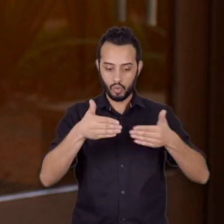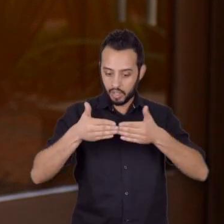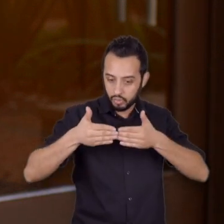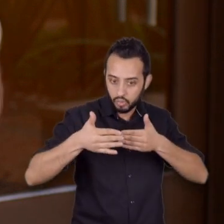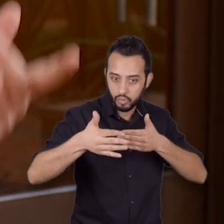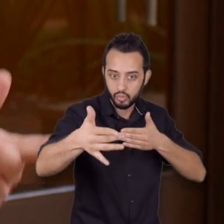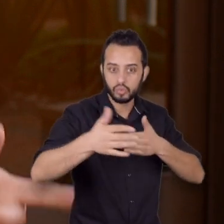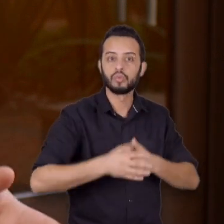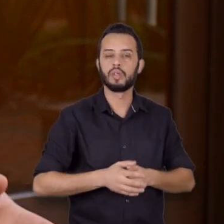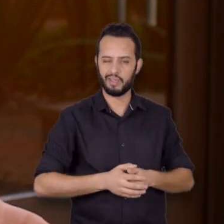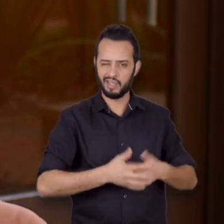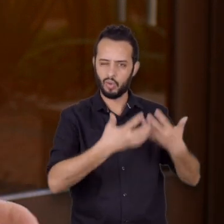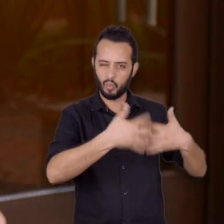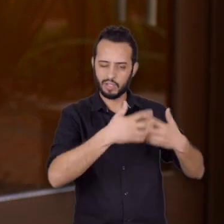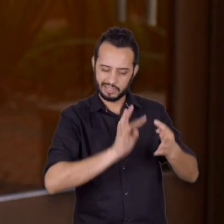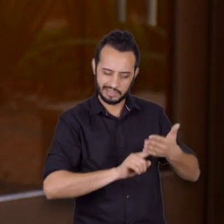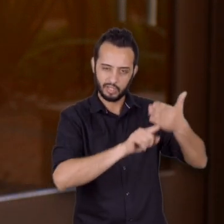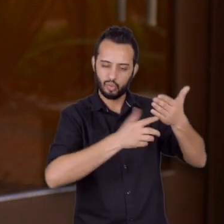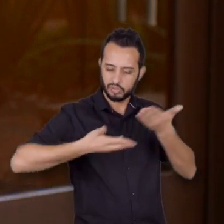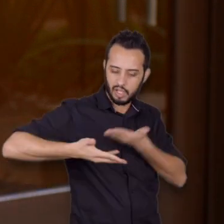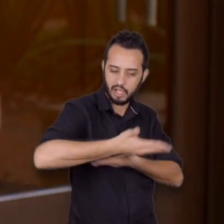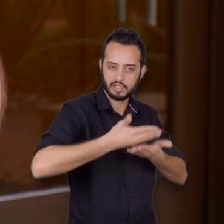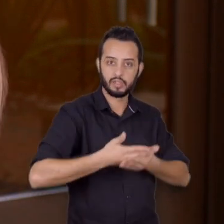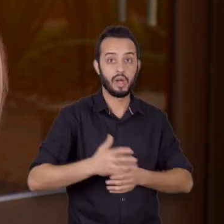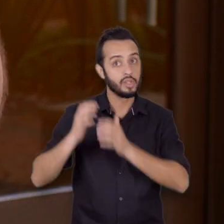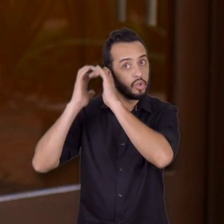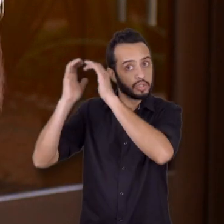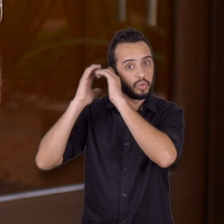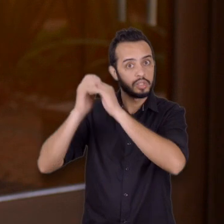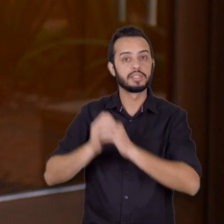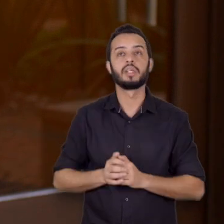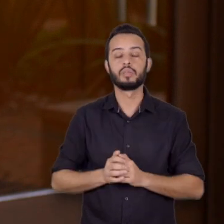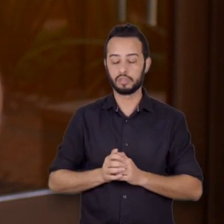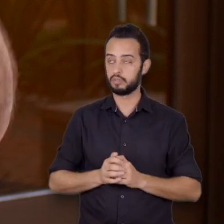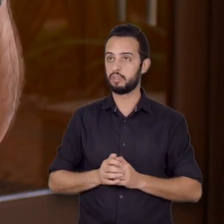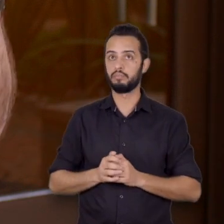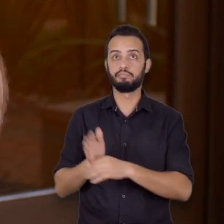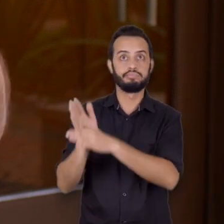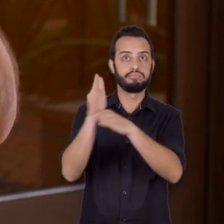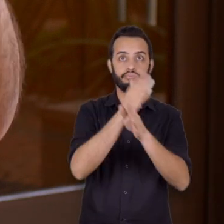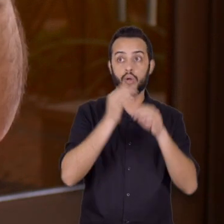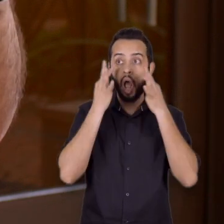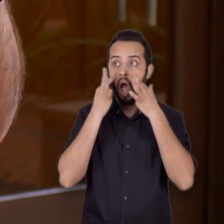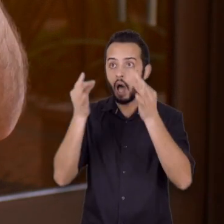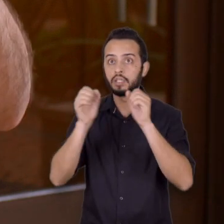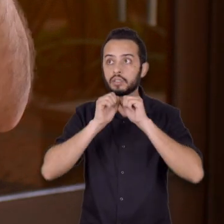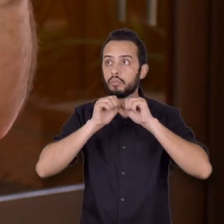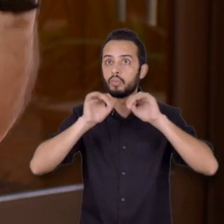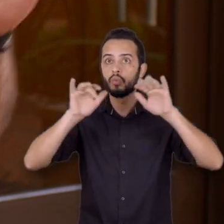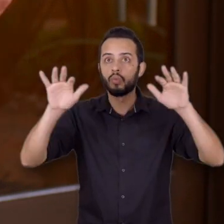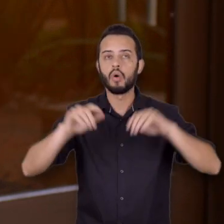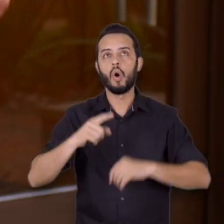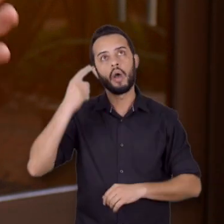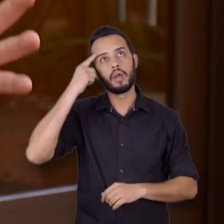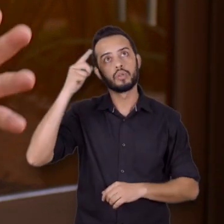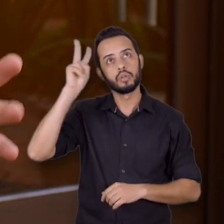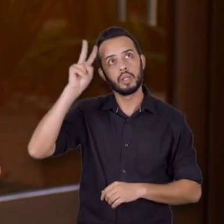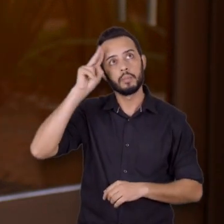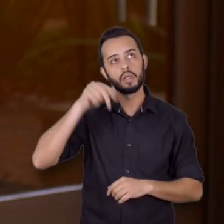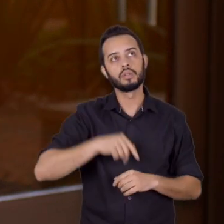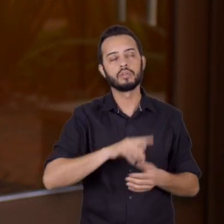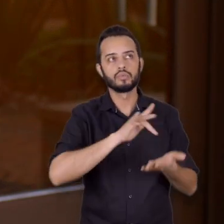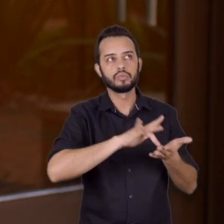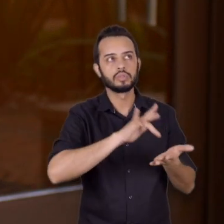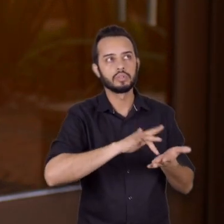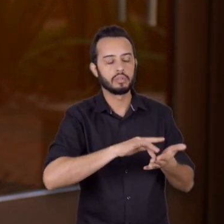da nossa relação com as máquinas, né? A nossa cognição é totalmente distribuída. Minha memória está ou no celular ou no laptop,